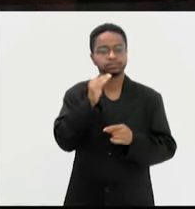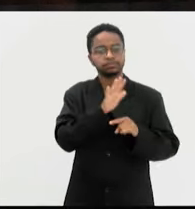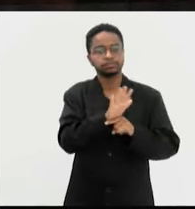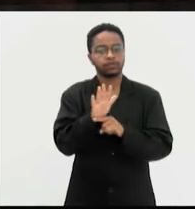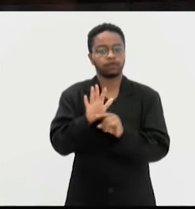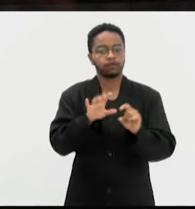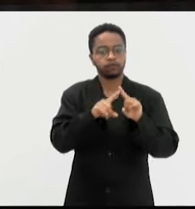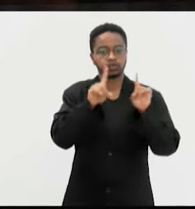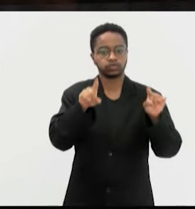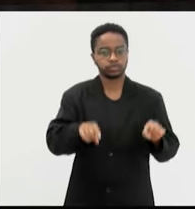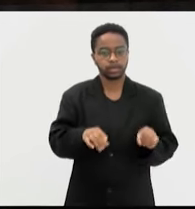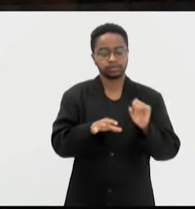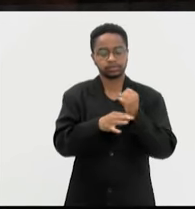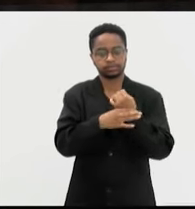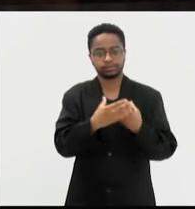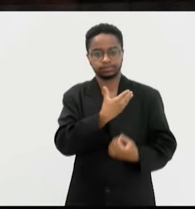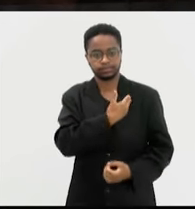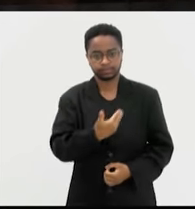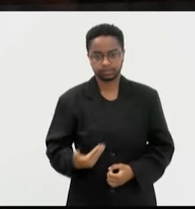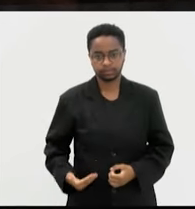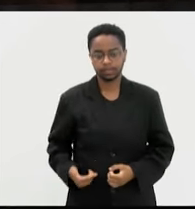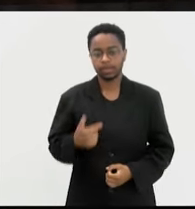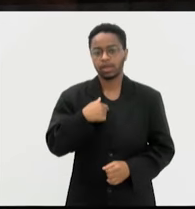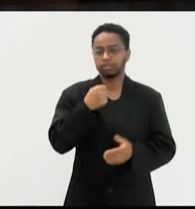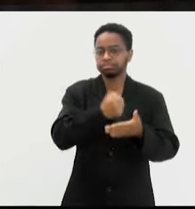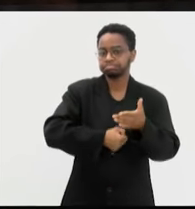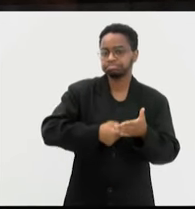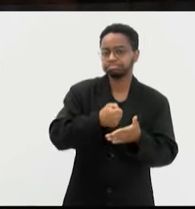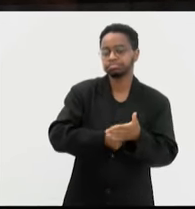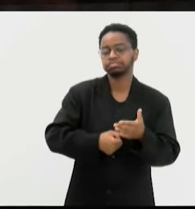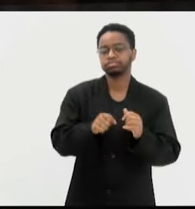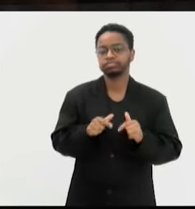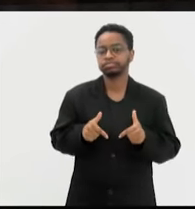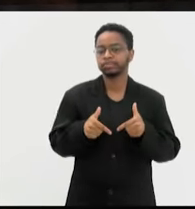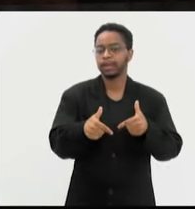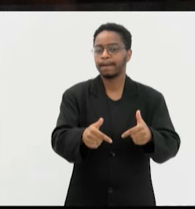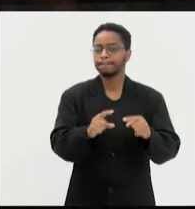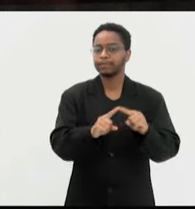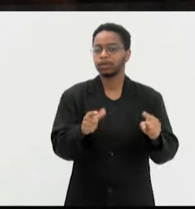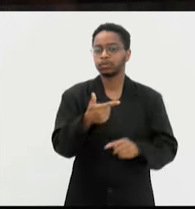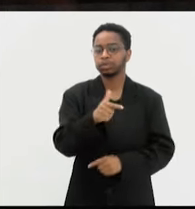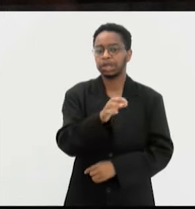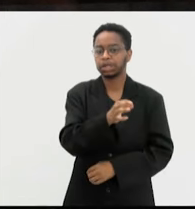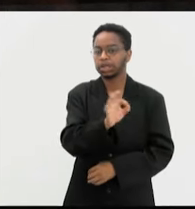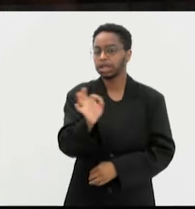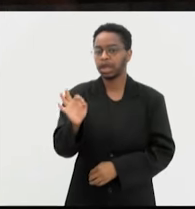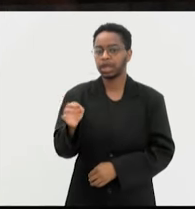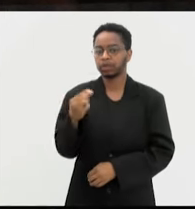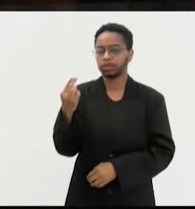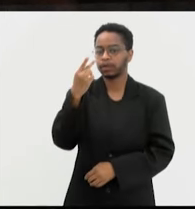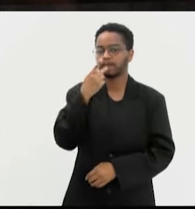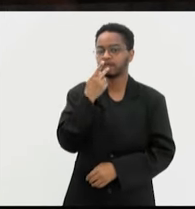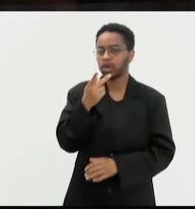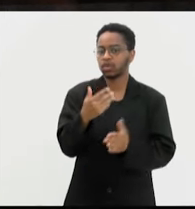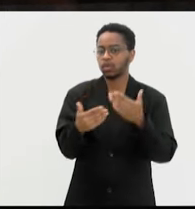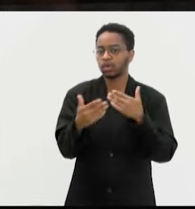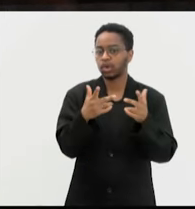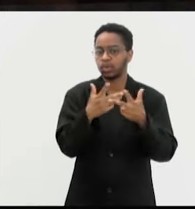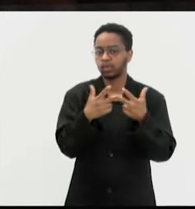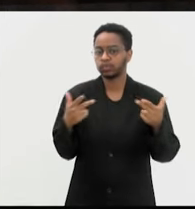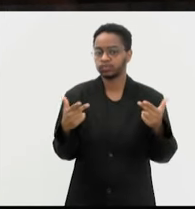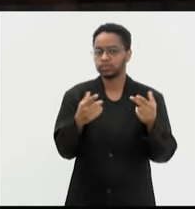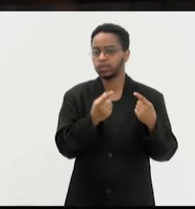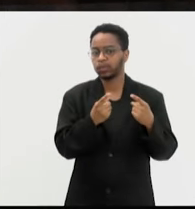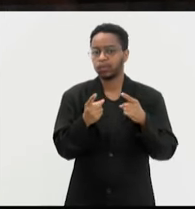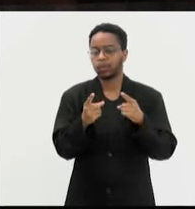pública e eu tive aqui guerreando lutando e não tem ninguém que possa falar qualquer coisa do deputado estadual